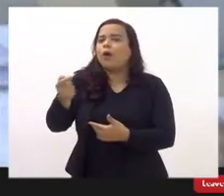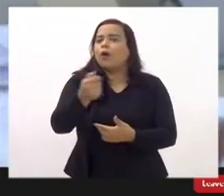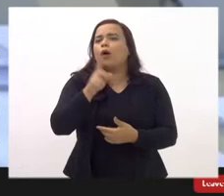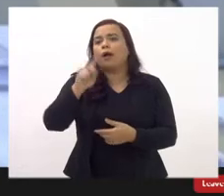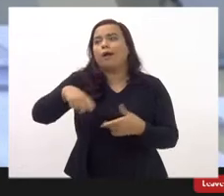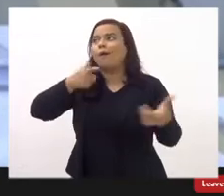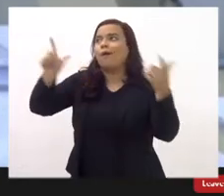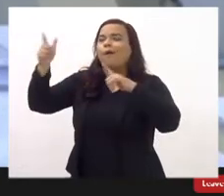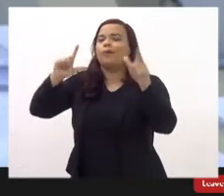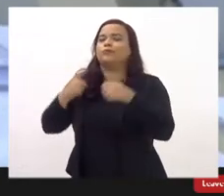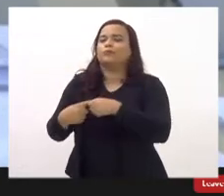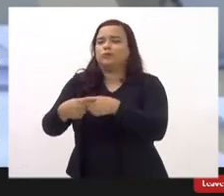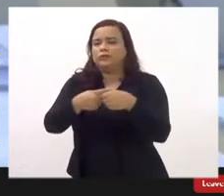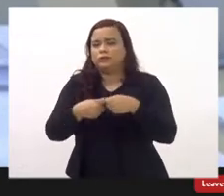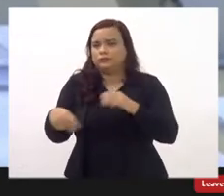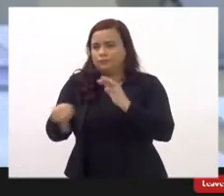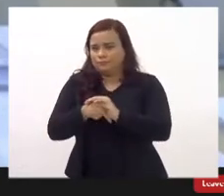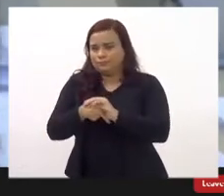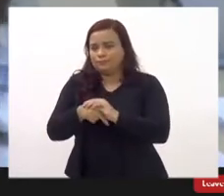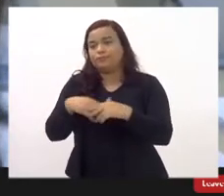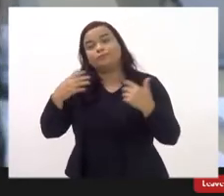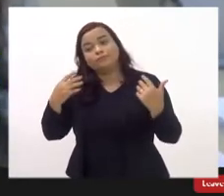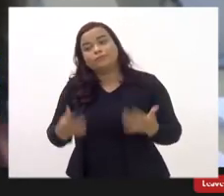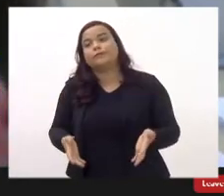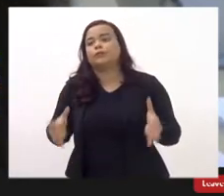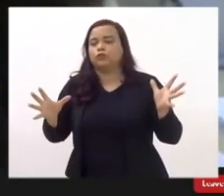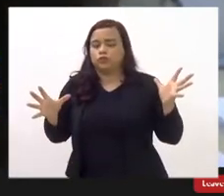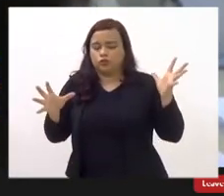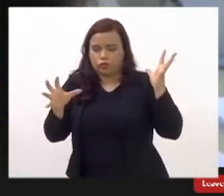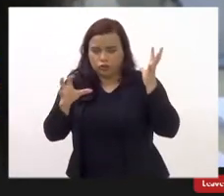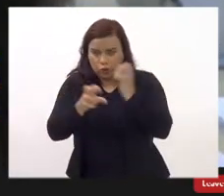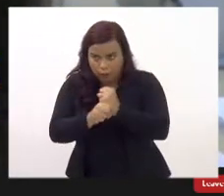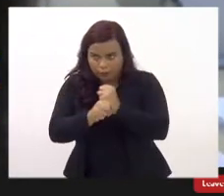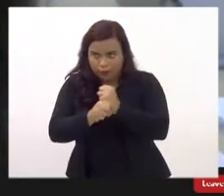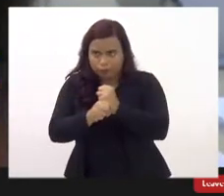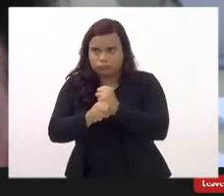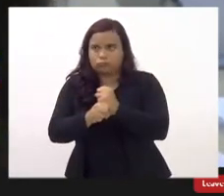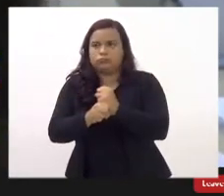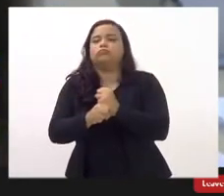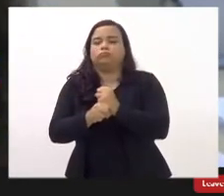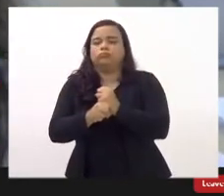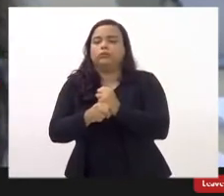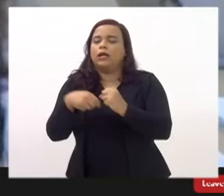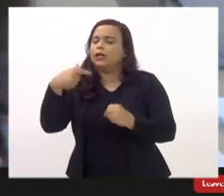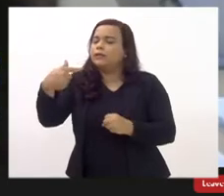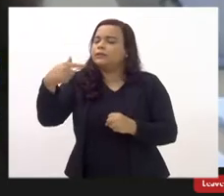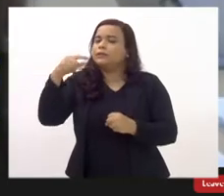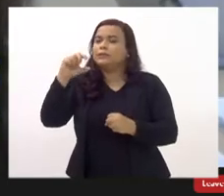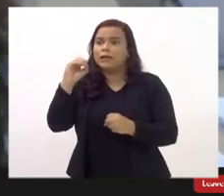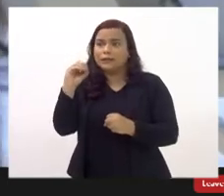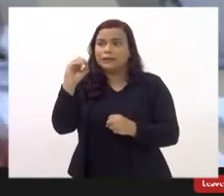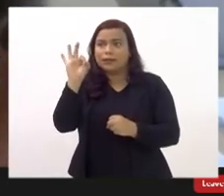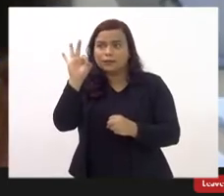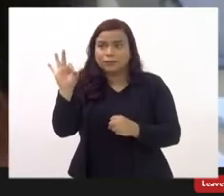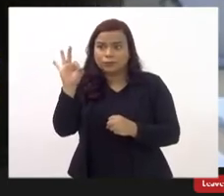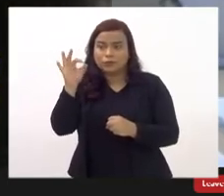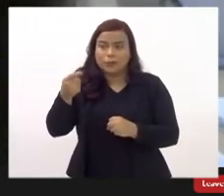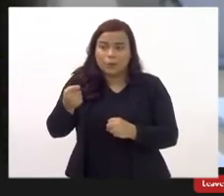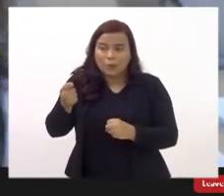Então, desse total de alunos, quase 70% deles, vejam os dados,